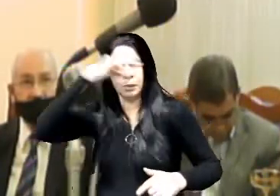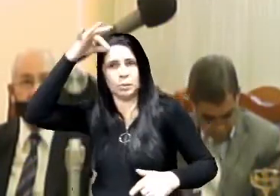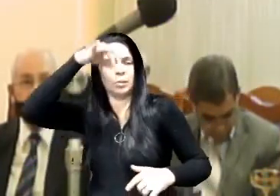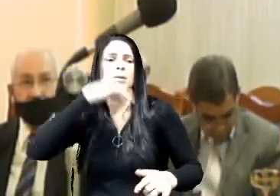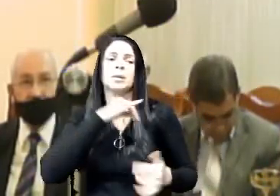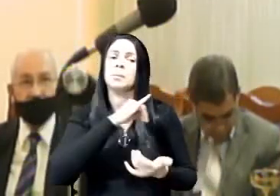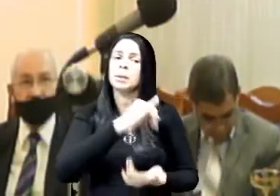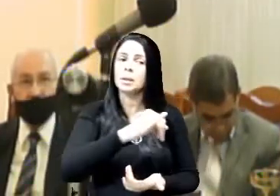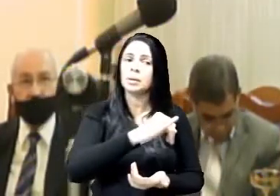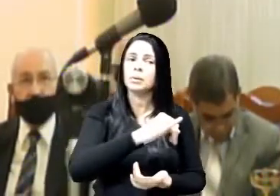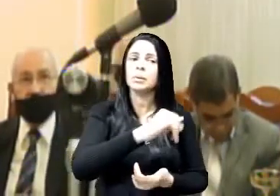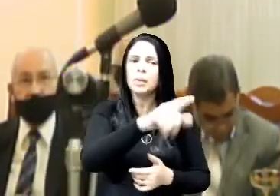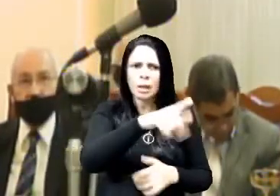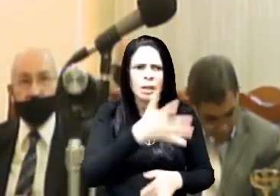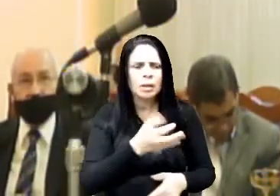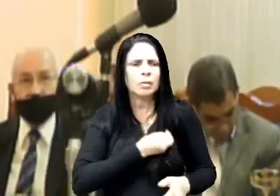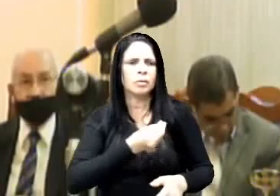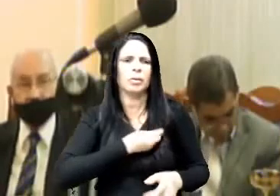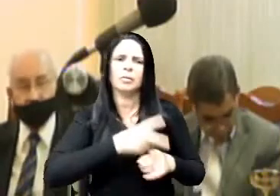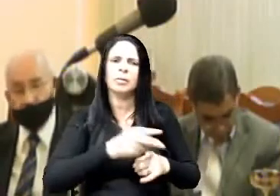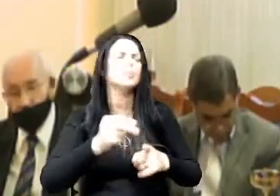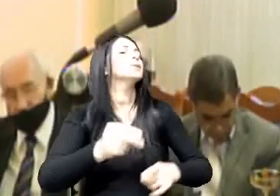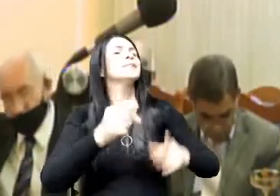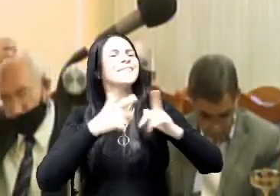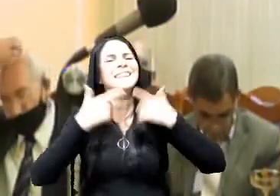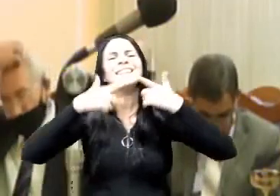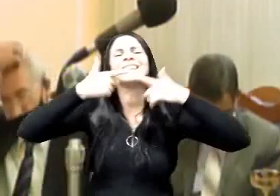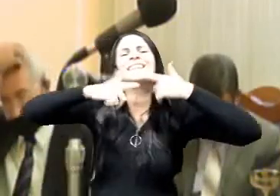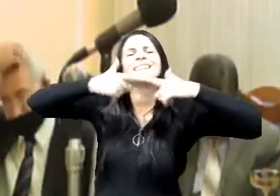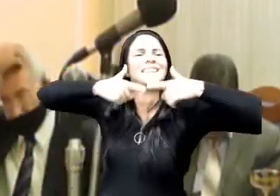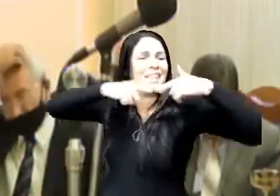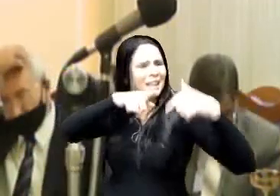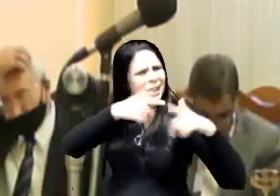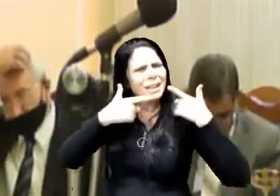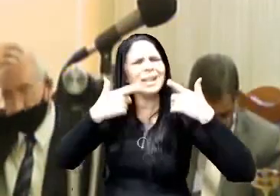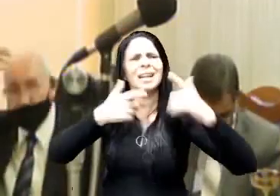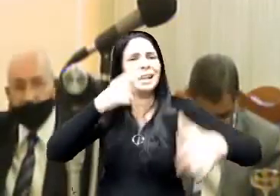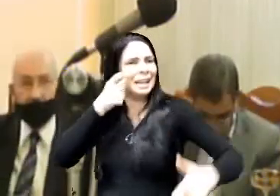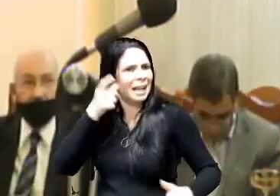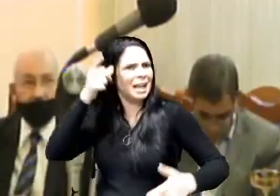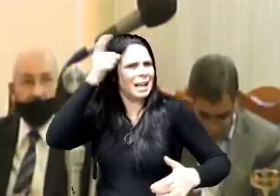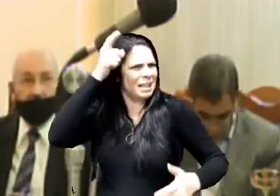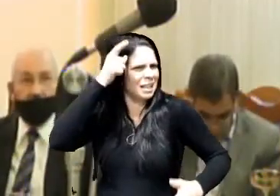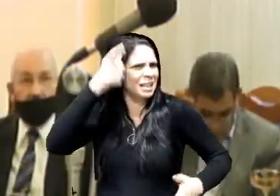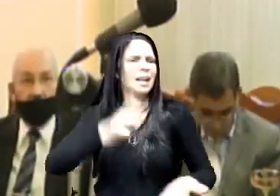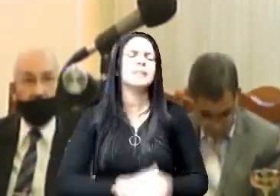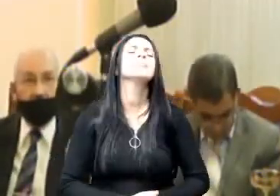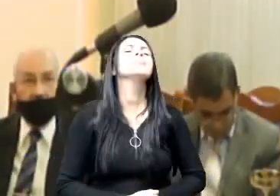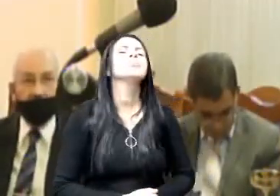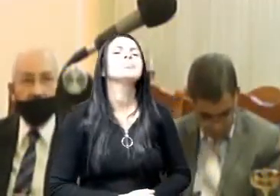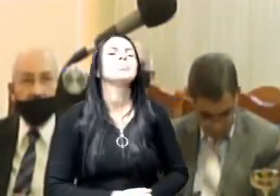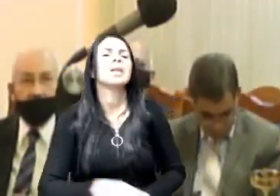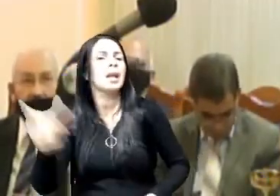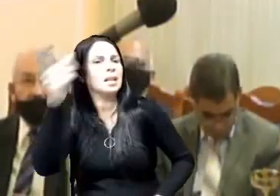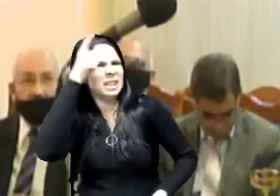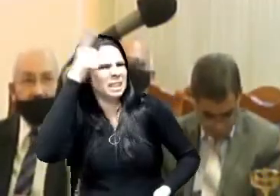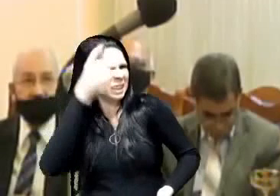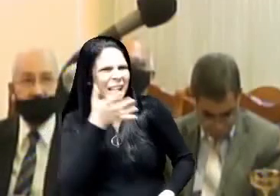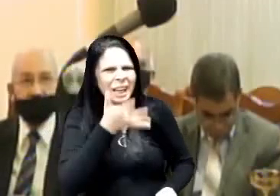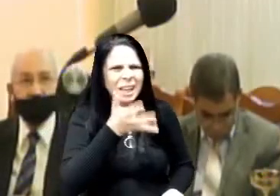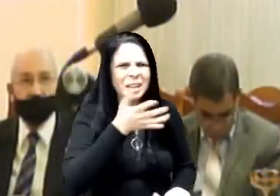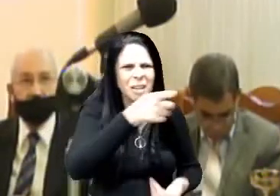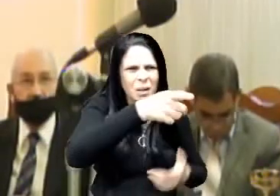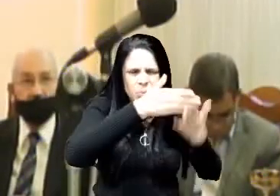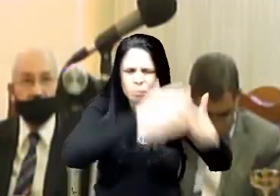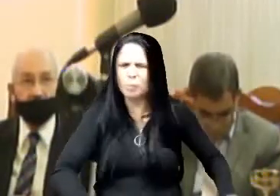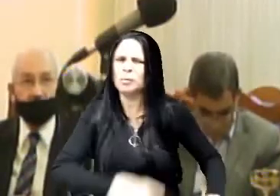Se alegre. Dê risada na cara de Satanás. Ele está querendo lhe destruir, está querendo